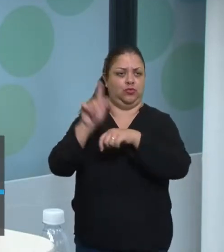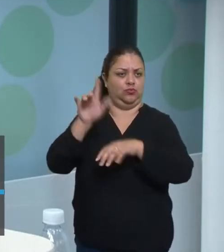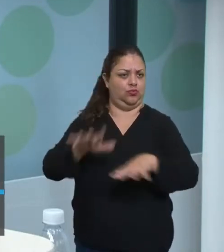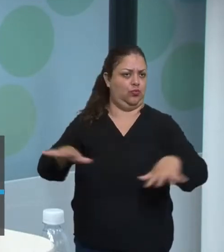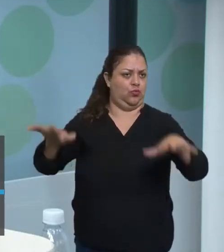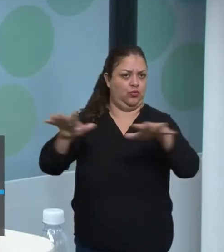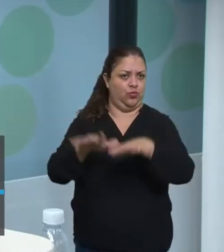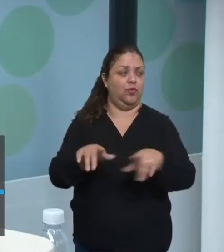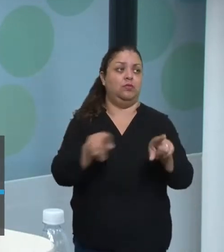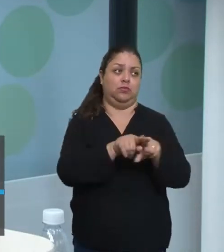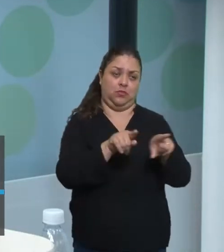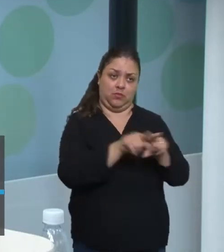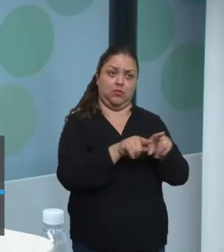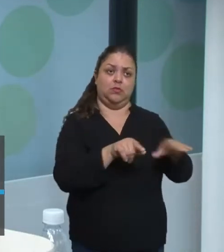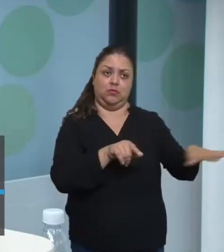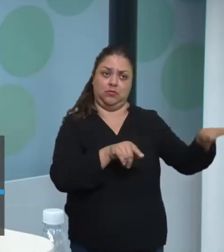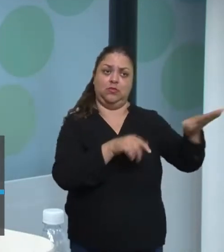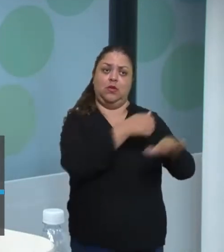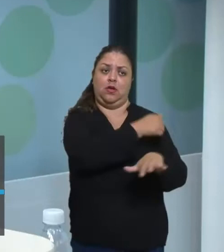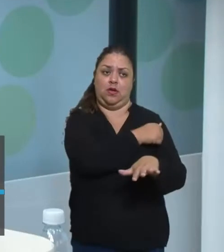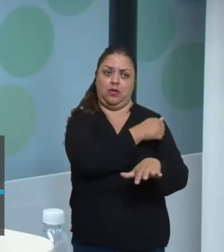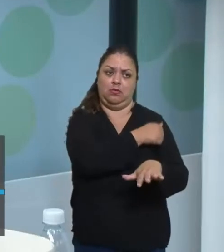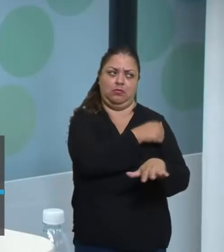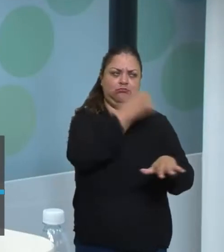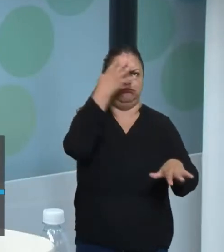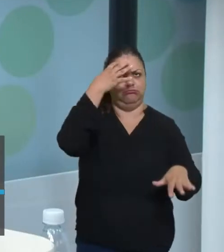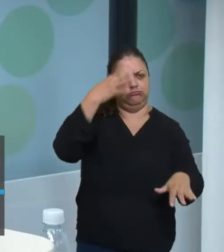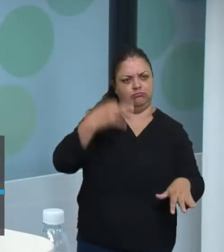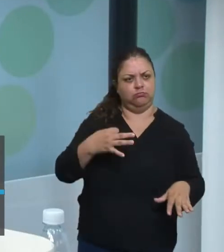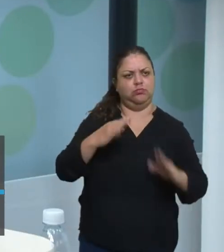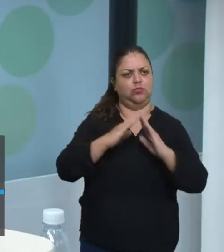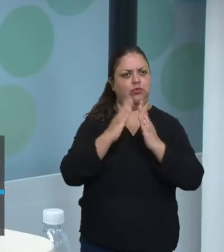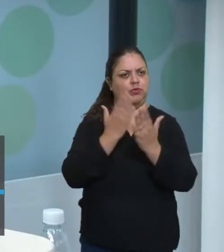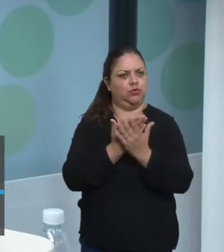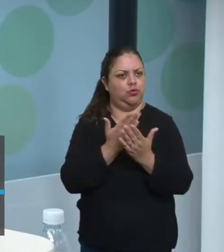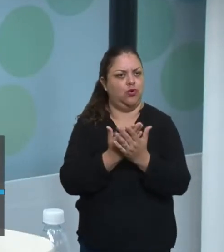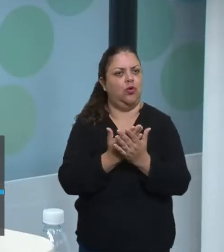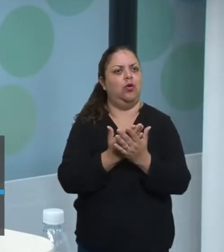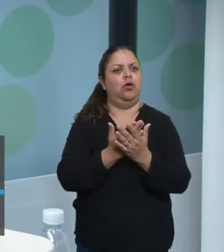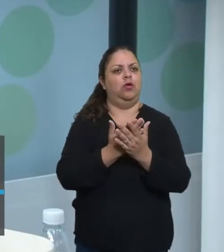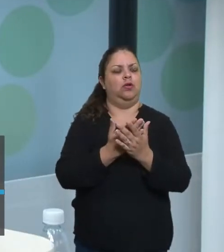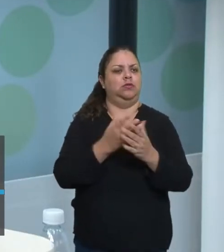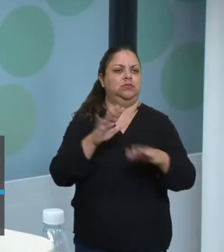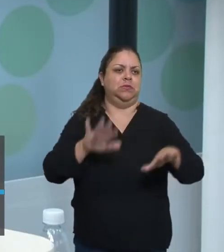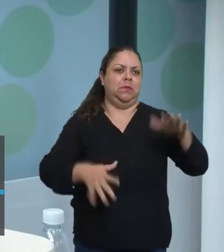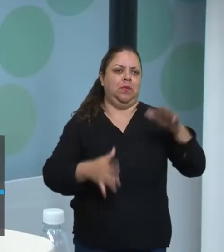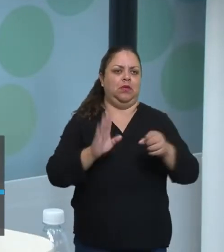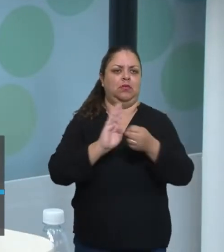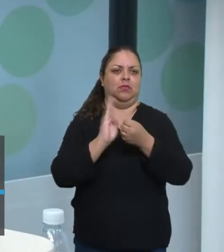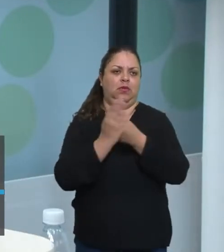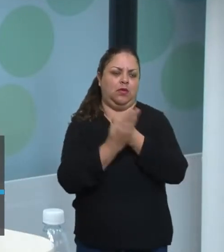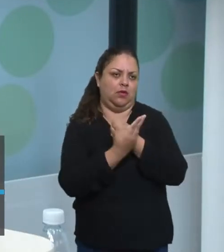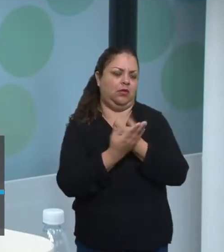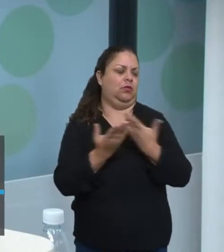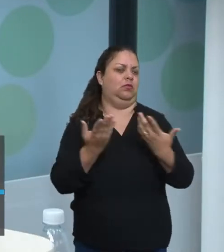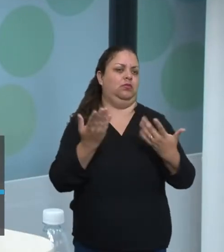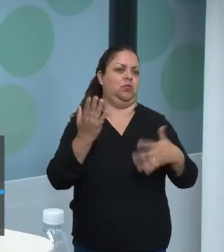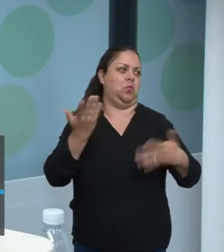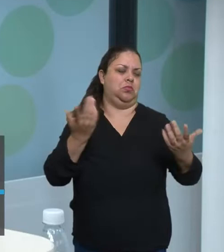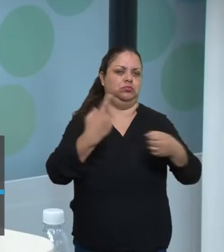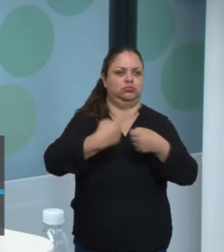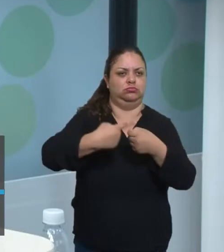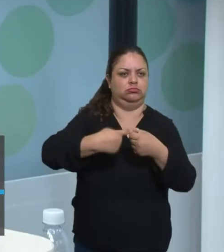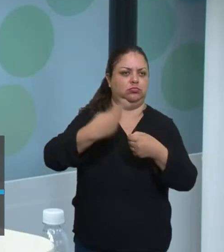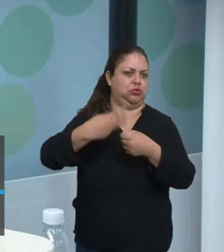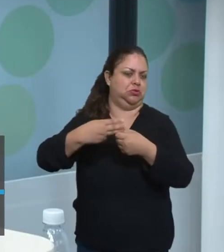mesmo os estudantes tenham consciência de que a escola num determinado local num determinado bairro no comunidade quando